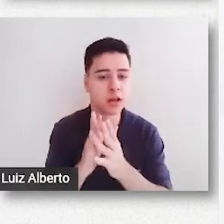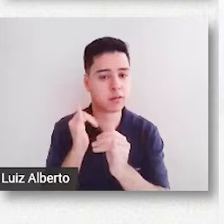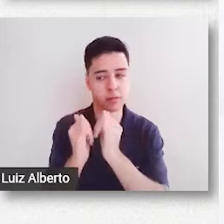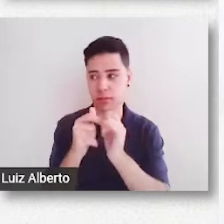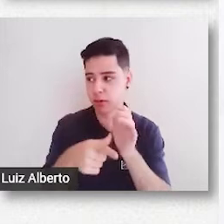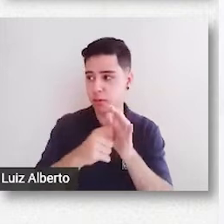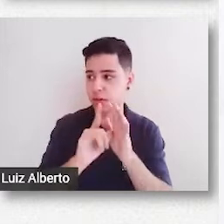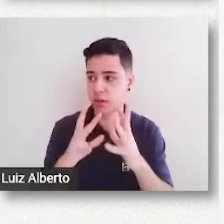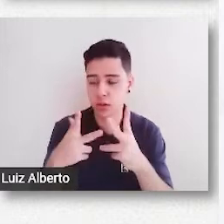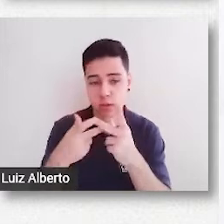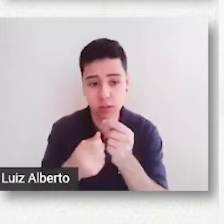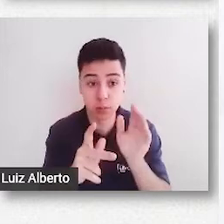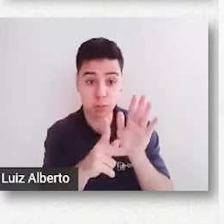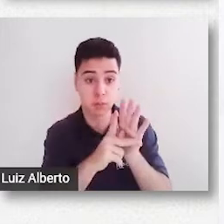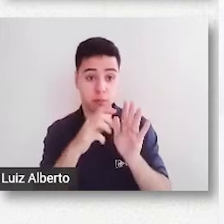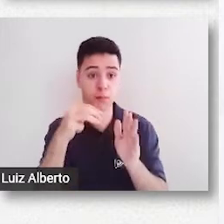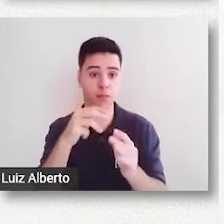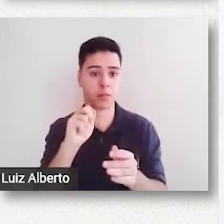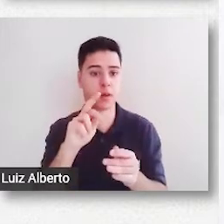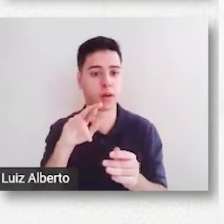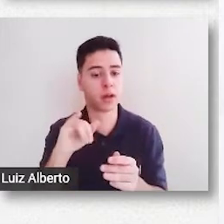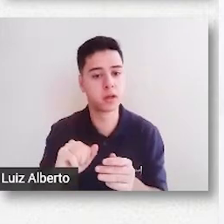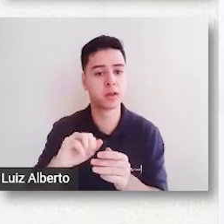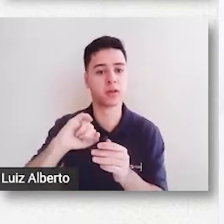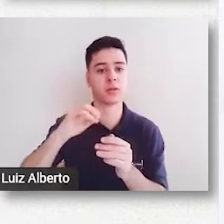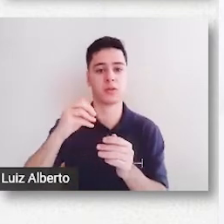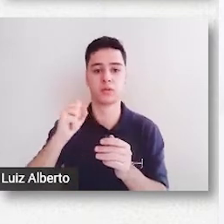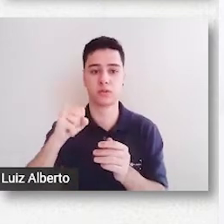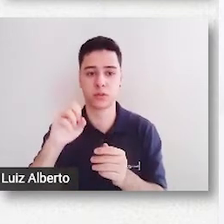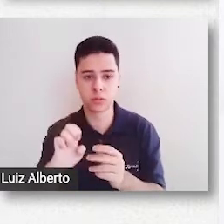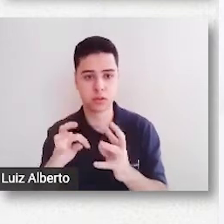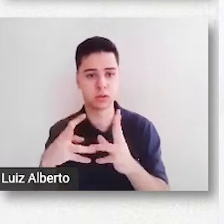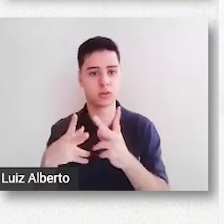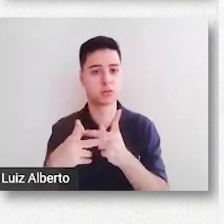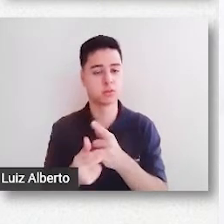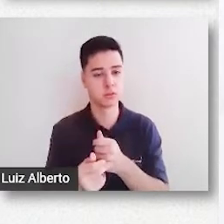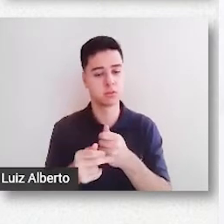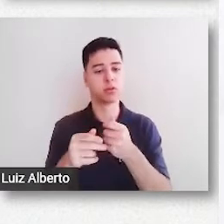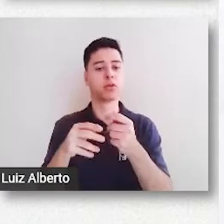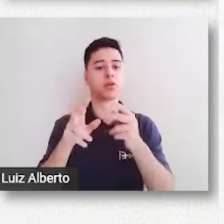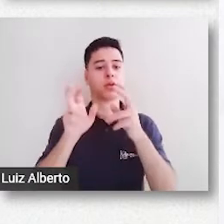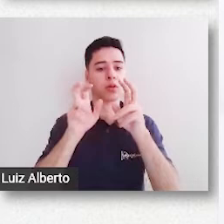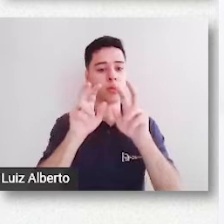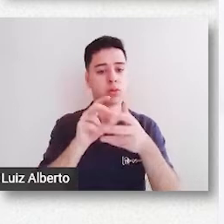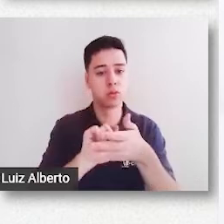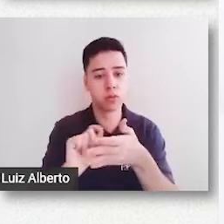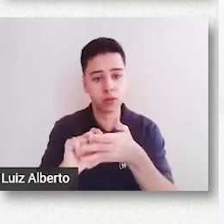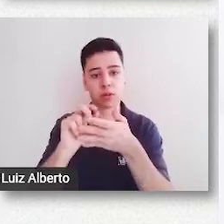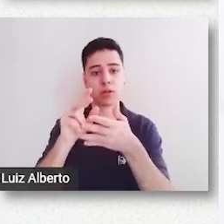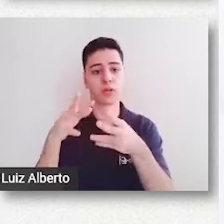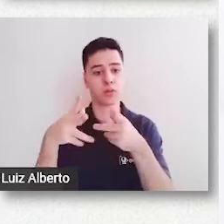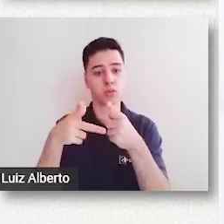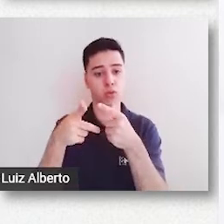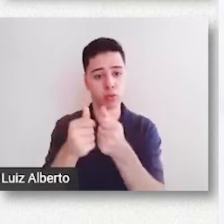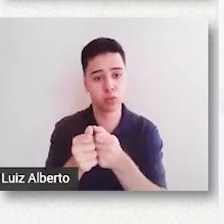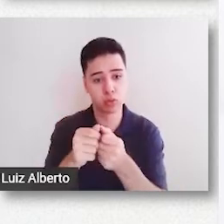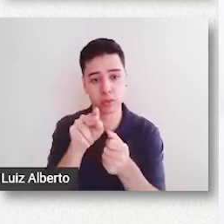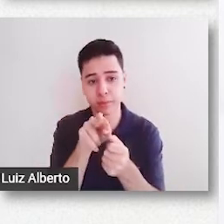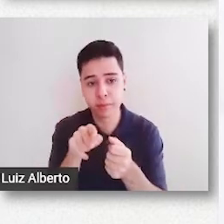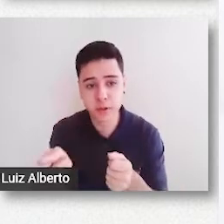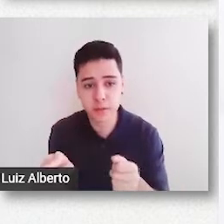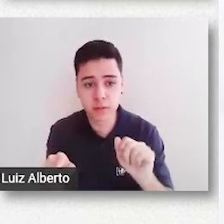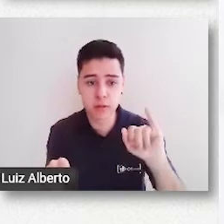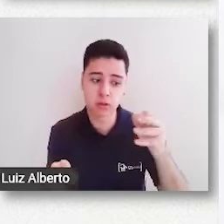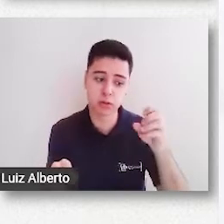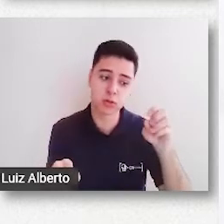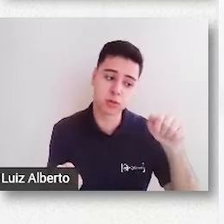própria Maria, sobre o próprio José, que inclusive, segundo alguns textos, eram primos, porque os pais dos dois, Joaquim e Jacó,